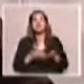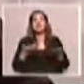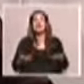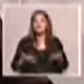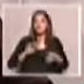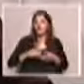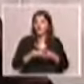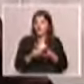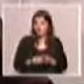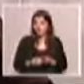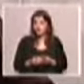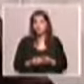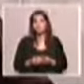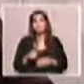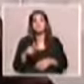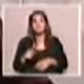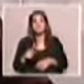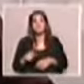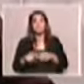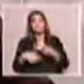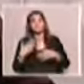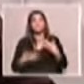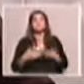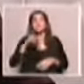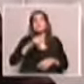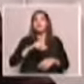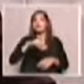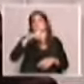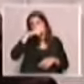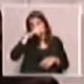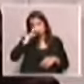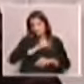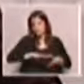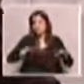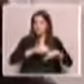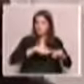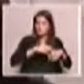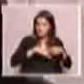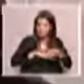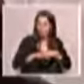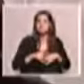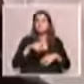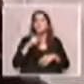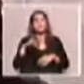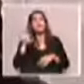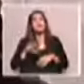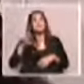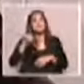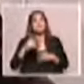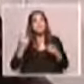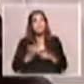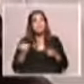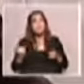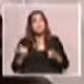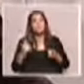o queijo depois começou a ser feito nas quintas há aí uma imagem, inclusivamente, porque havia